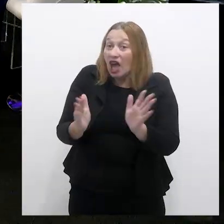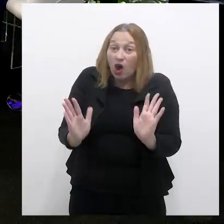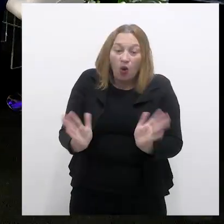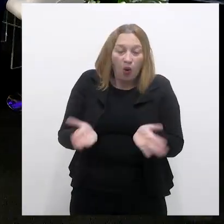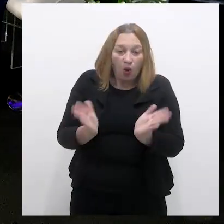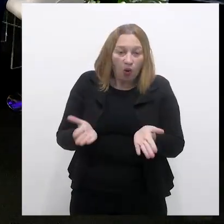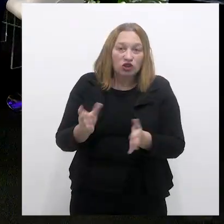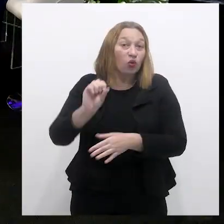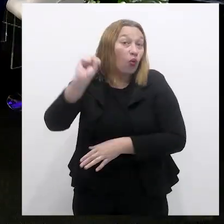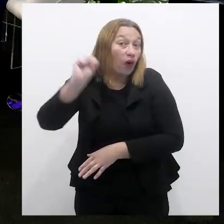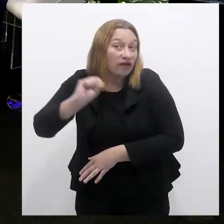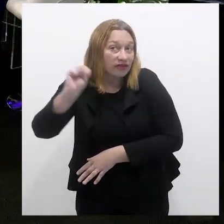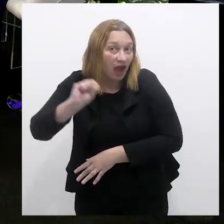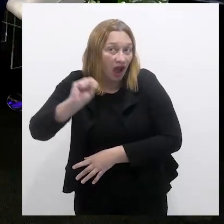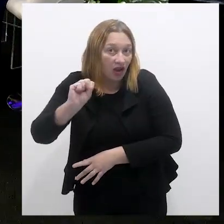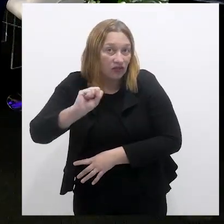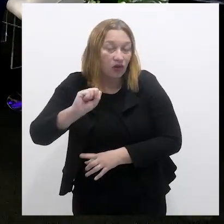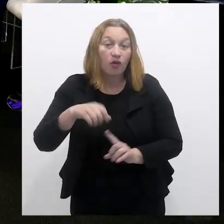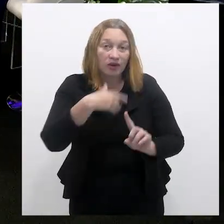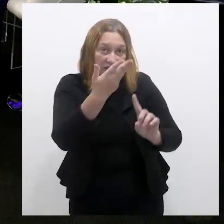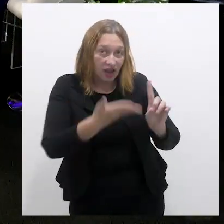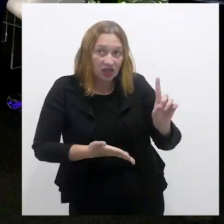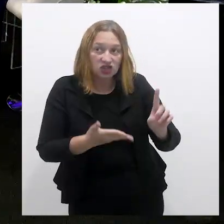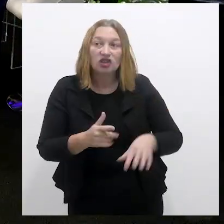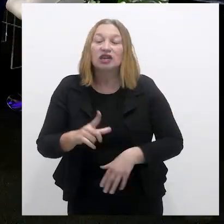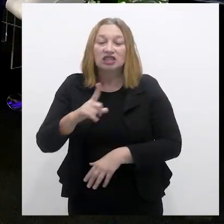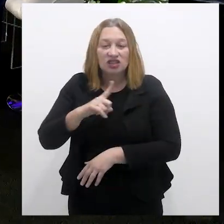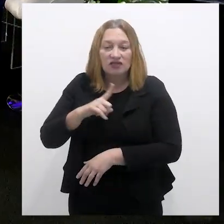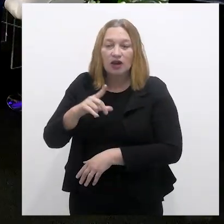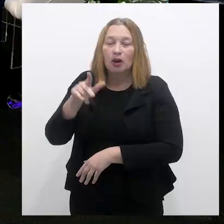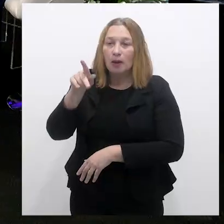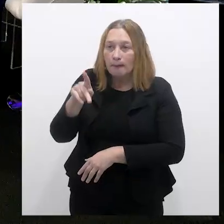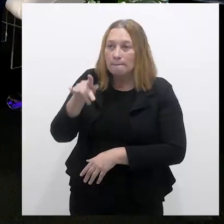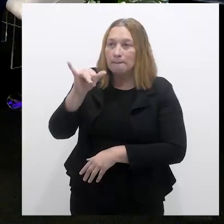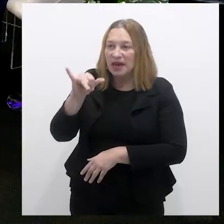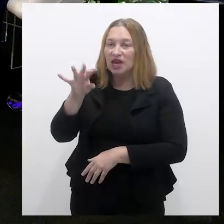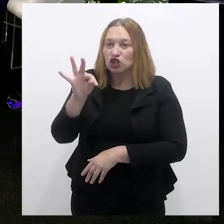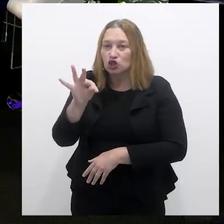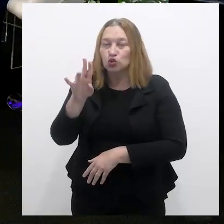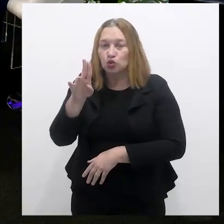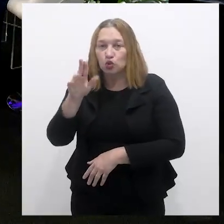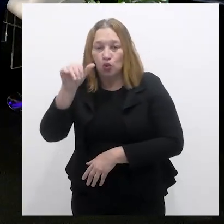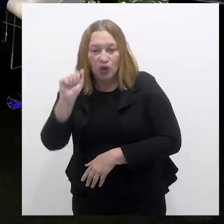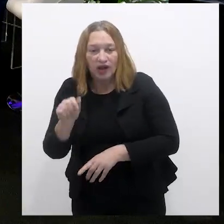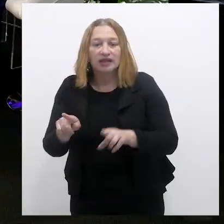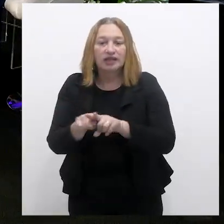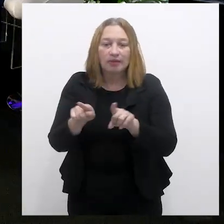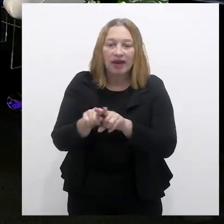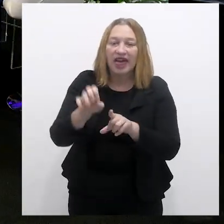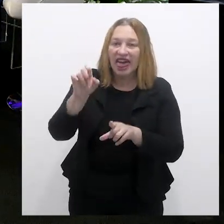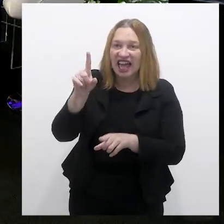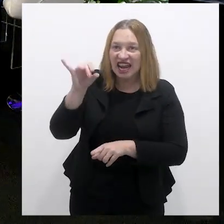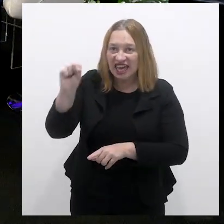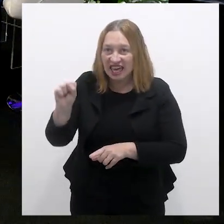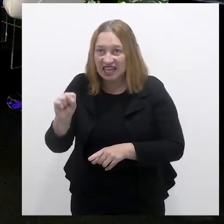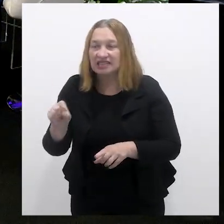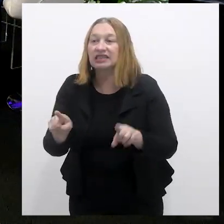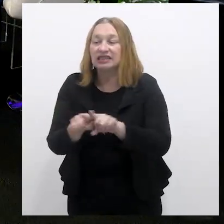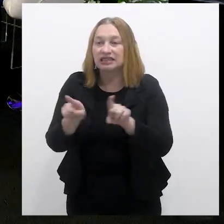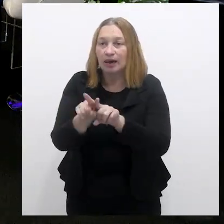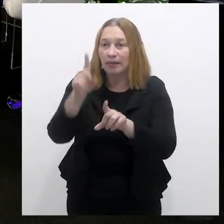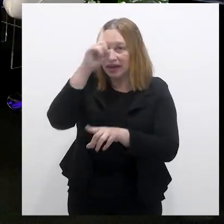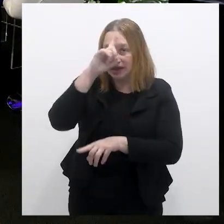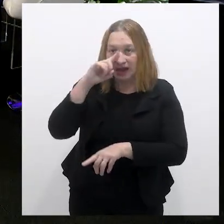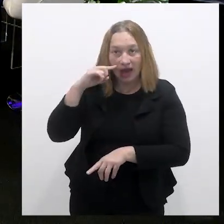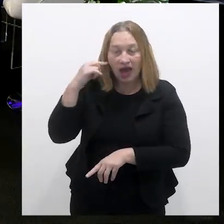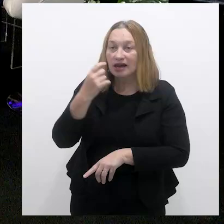vem próximo. Já estamos Isso. no 8º. Isso. E vocês tiveram o Bituca, Elis, muita gente legal. Sim. Elza